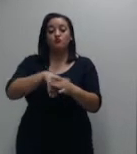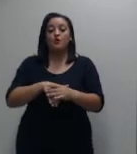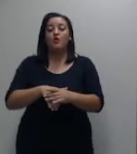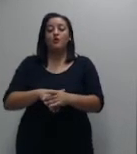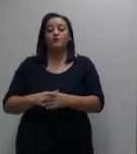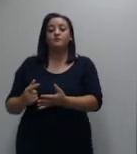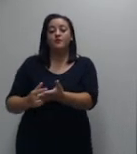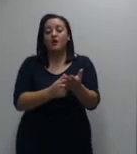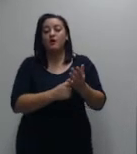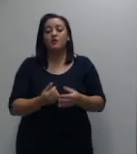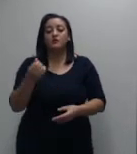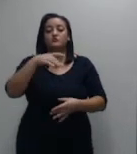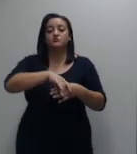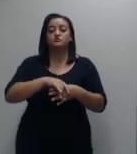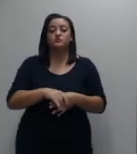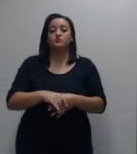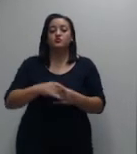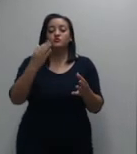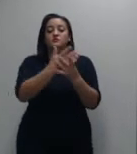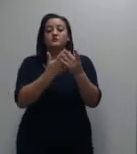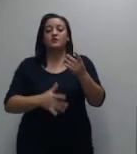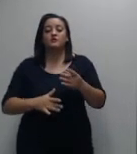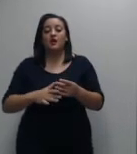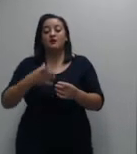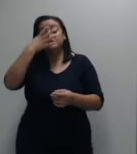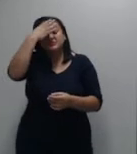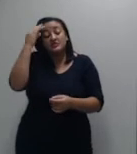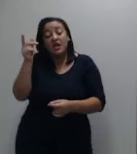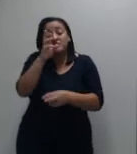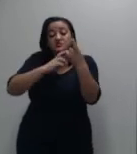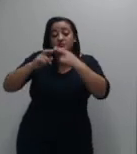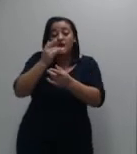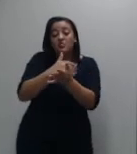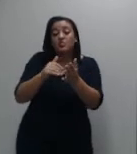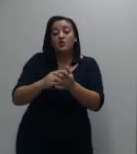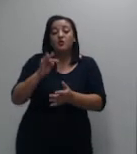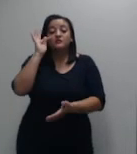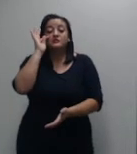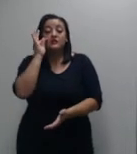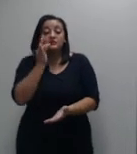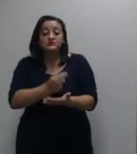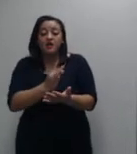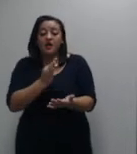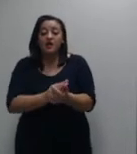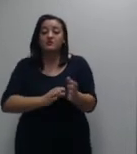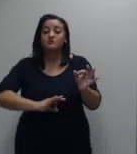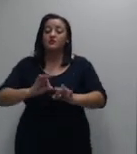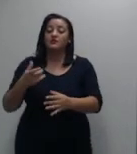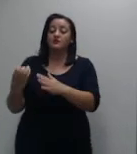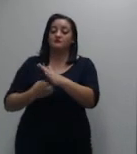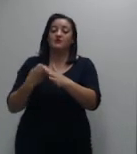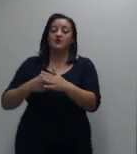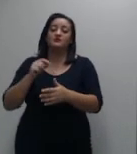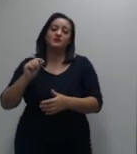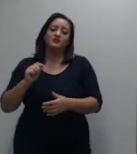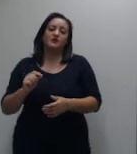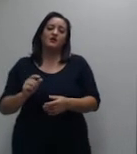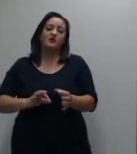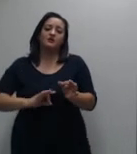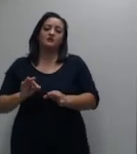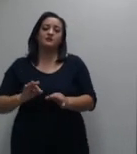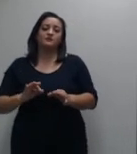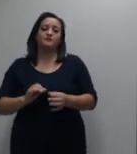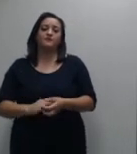infringentes deixa de simplesmente examinar todas as teses subsidiárias da brazolio que consistem